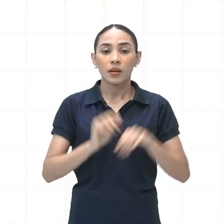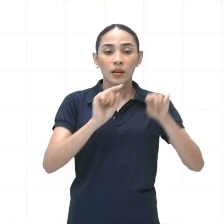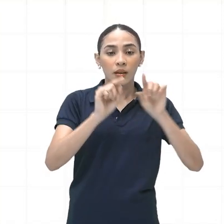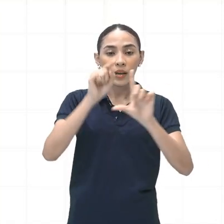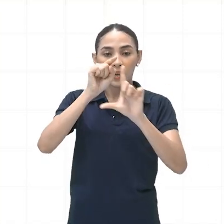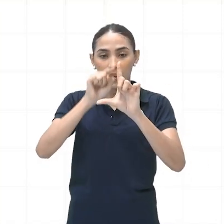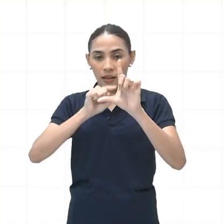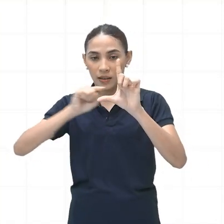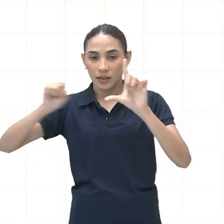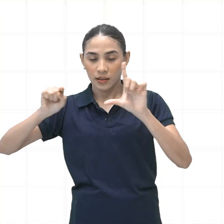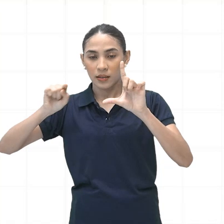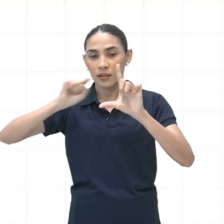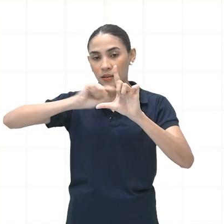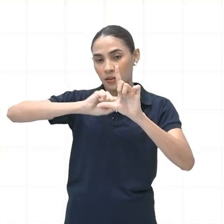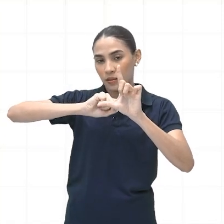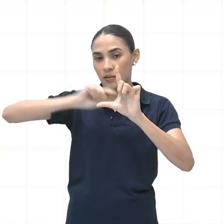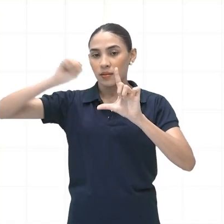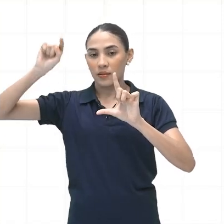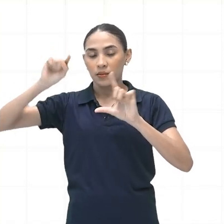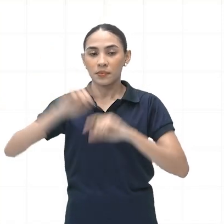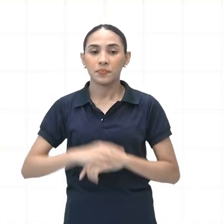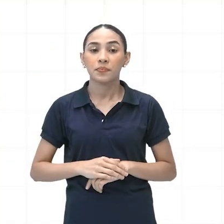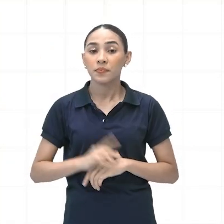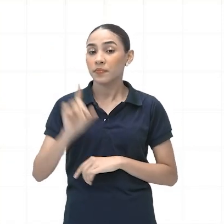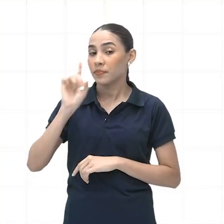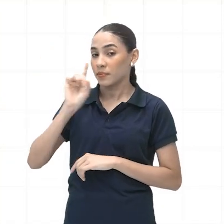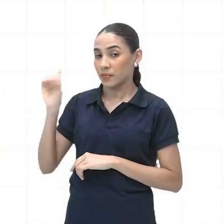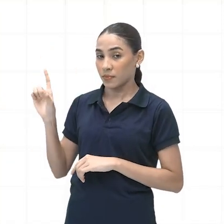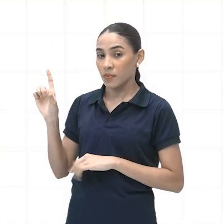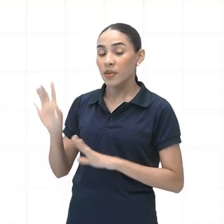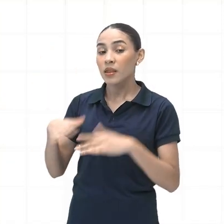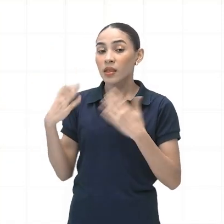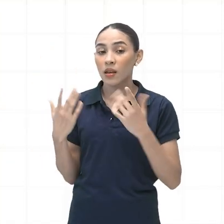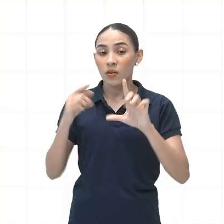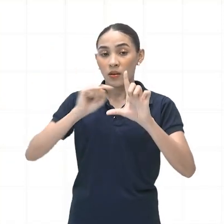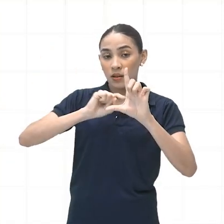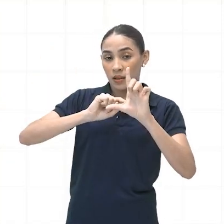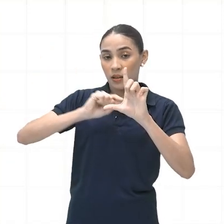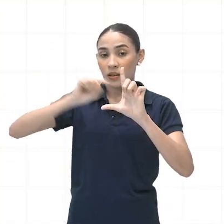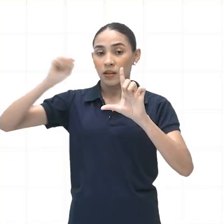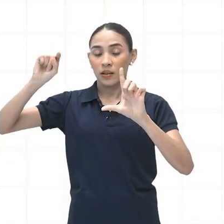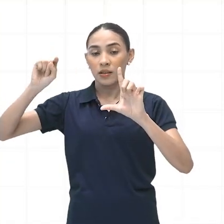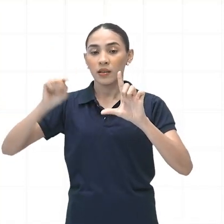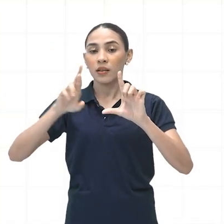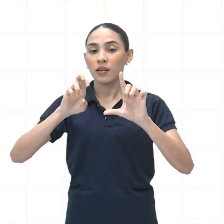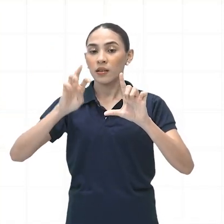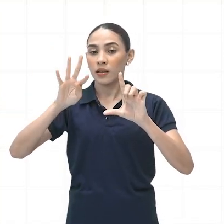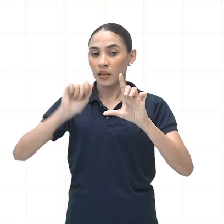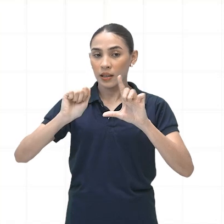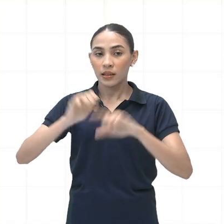como gráfico, certo? E aí, ó, essa reta,